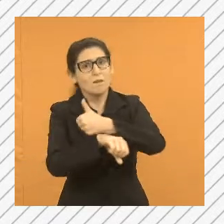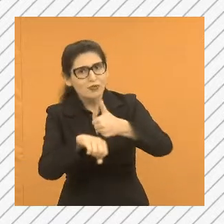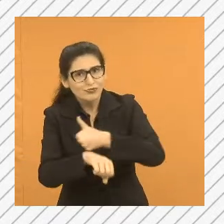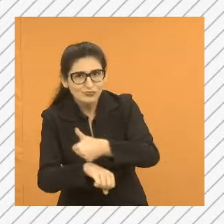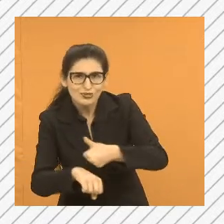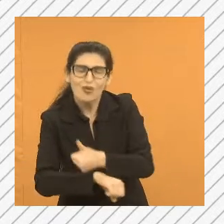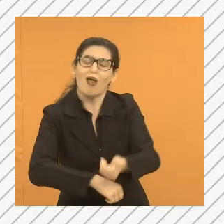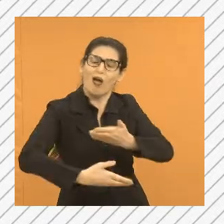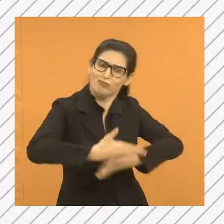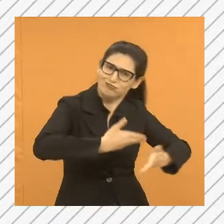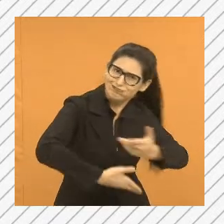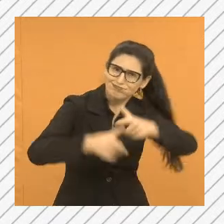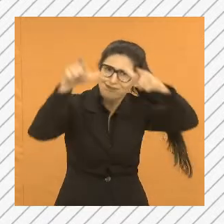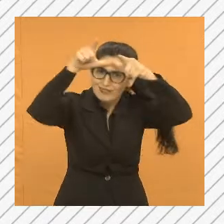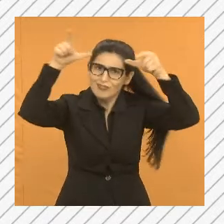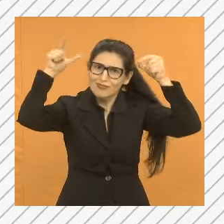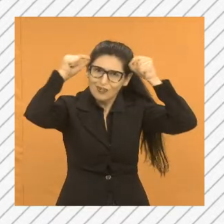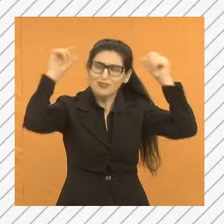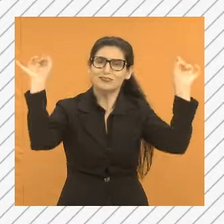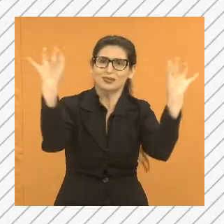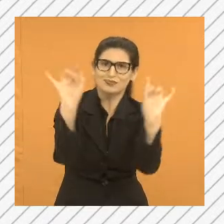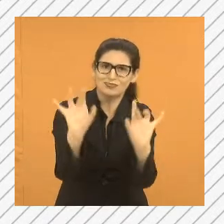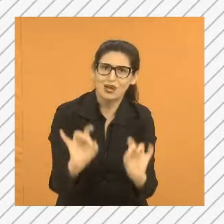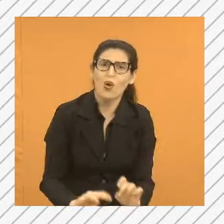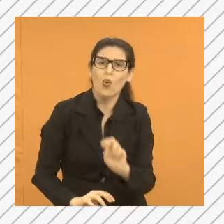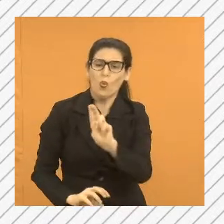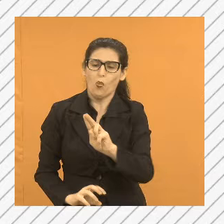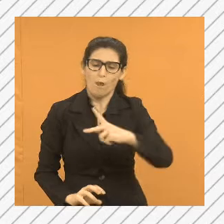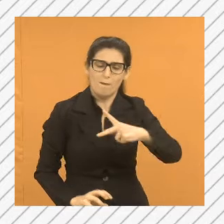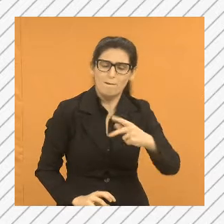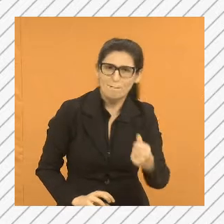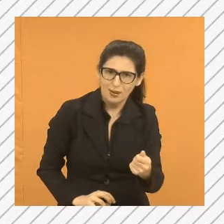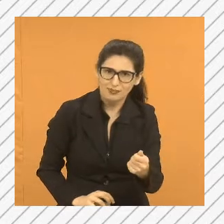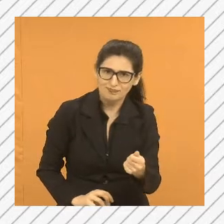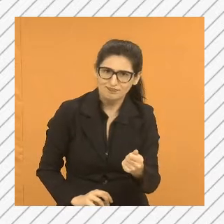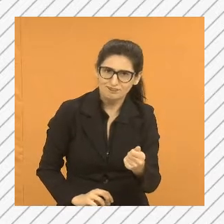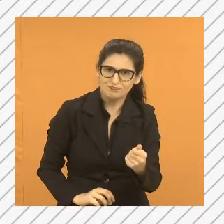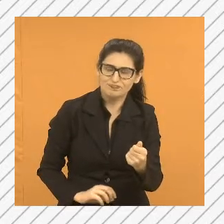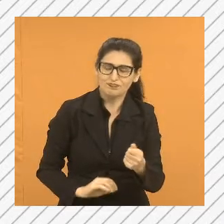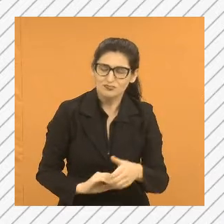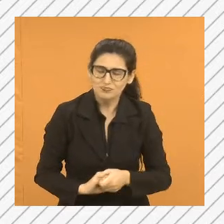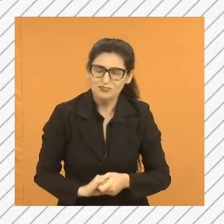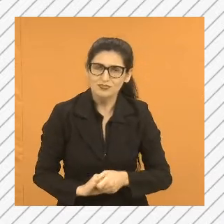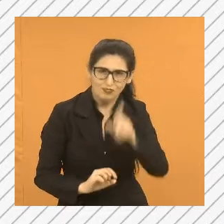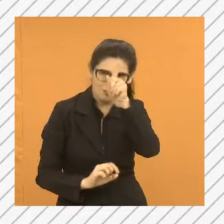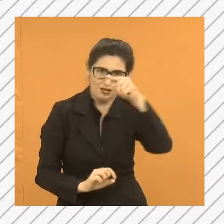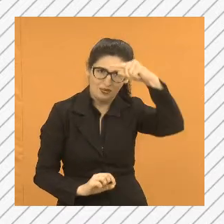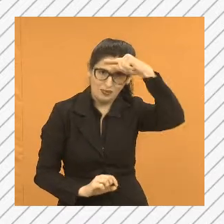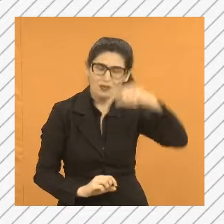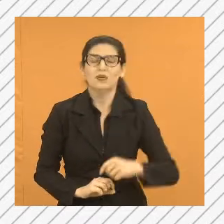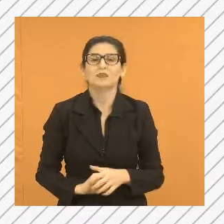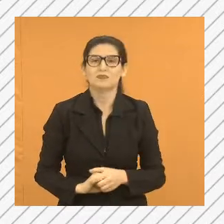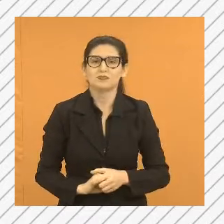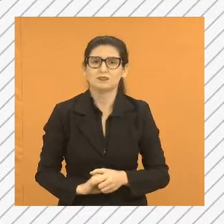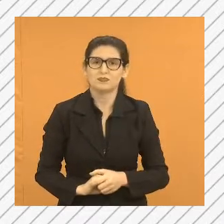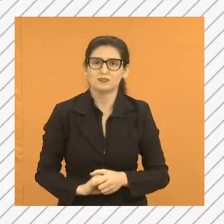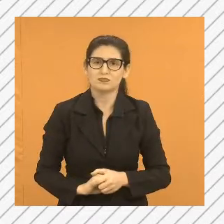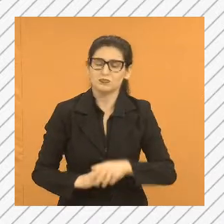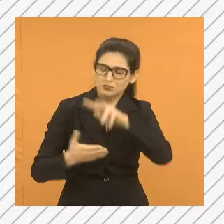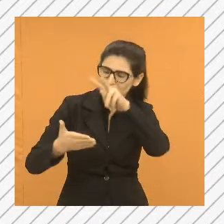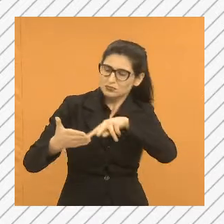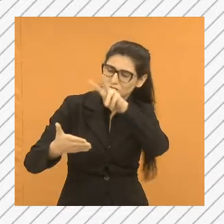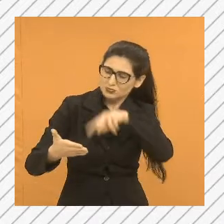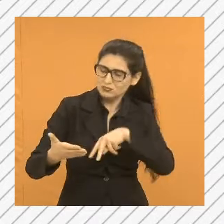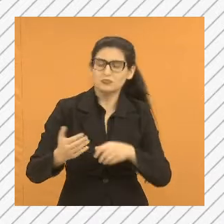pela enfermagem, especialmente do UPA, que passou a ser computado aí nesse